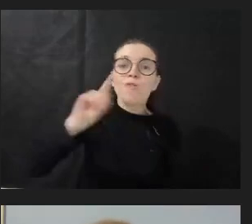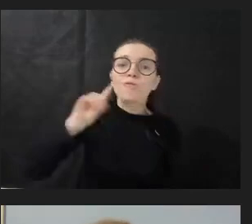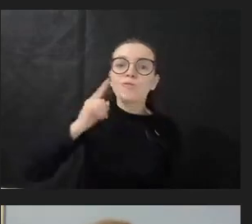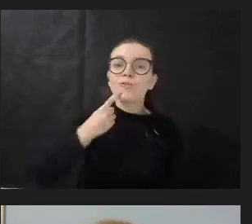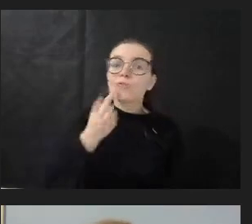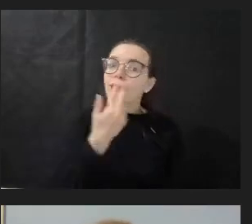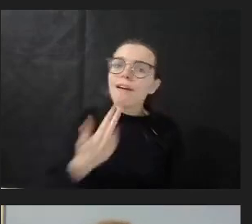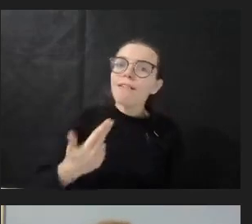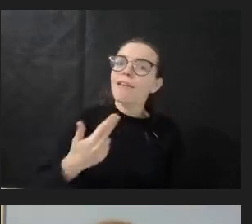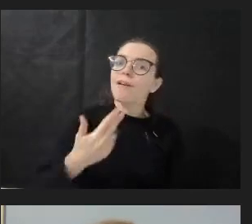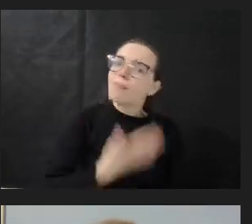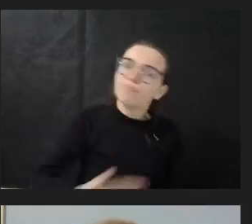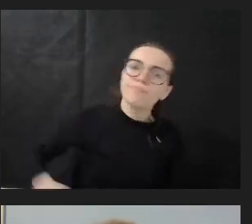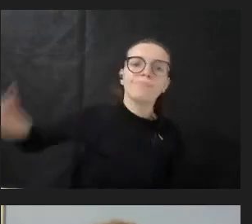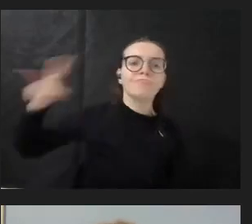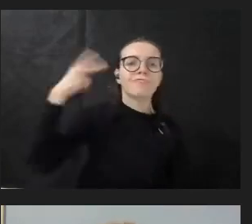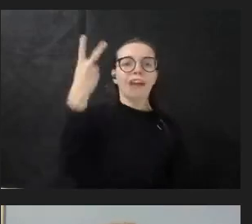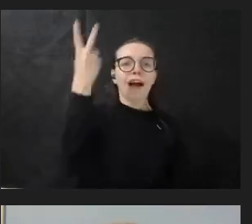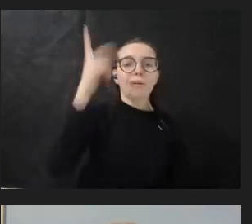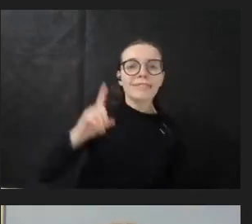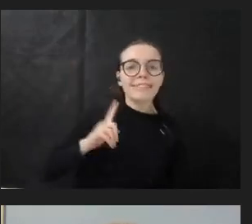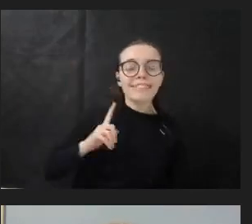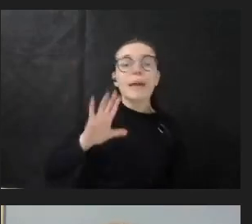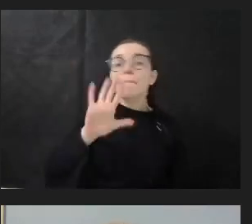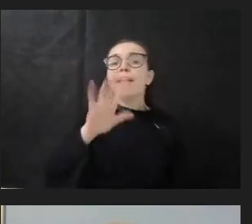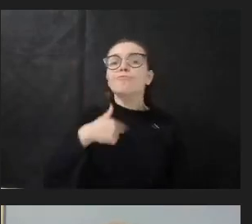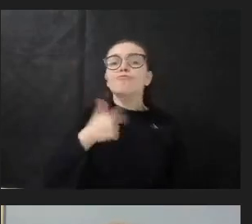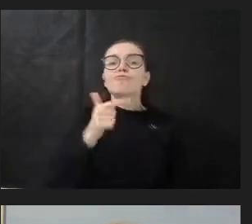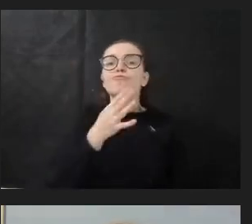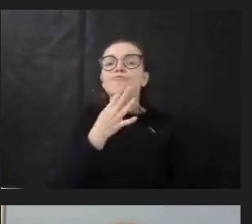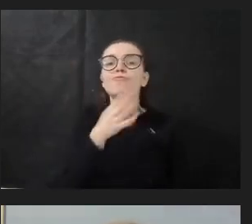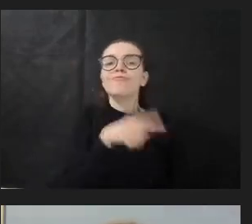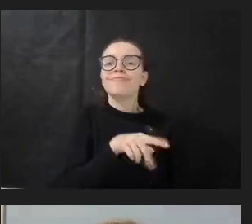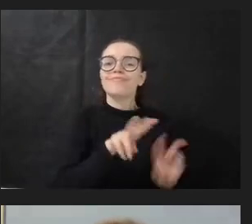tinha isso, porque não era da minha formação.